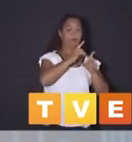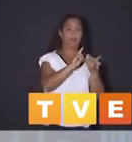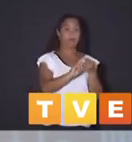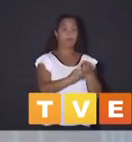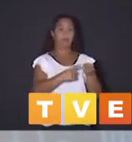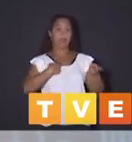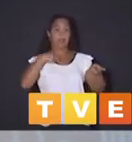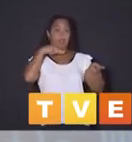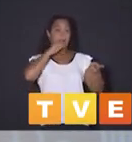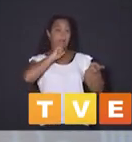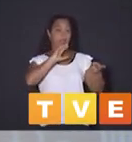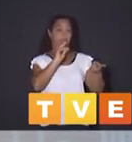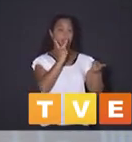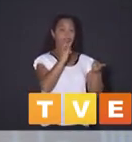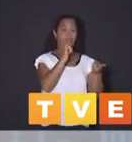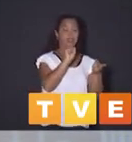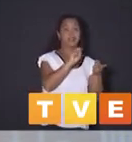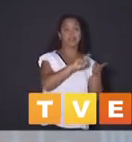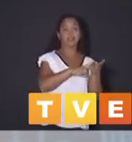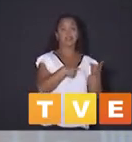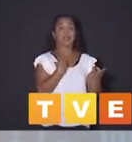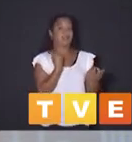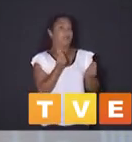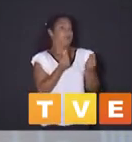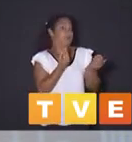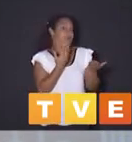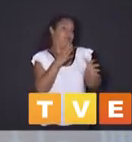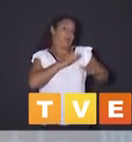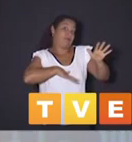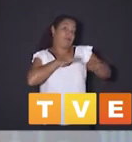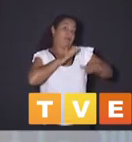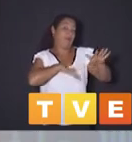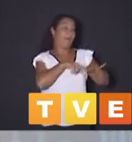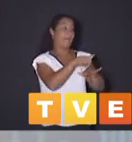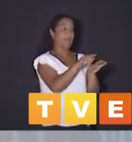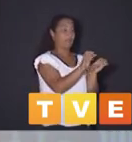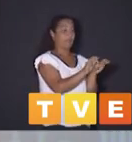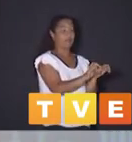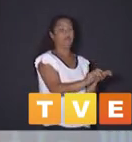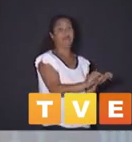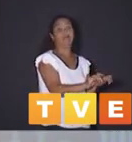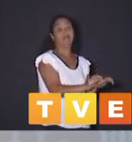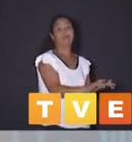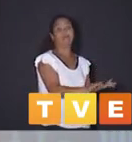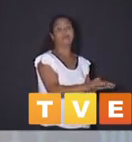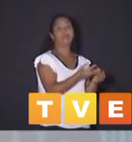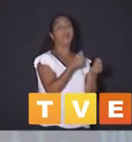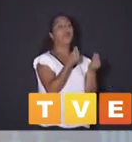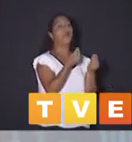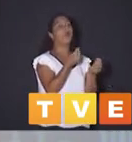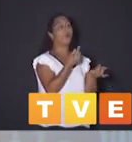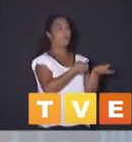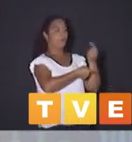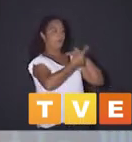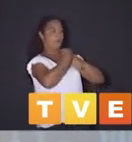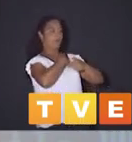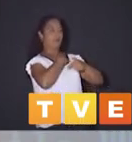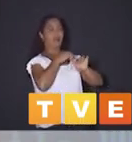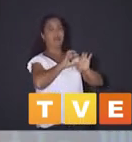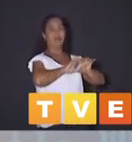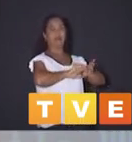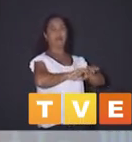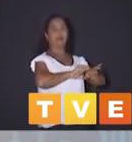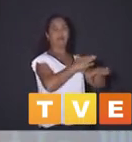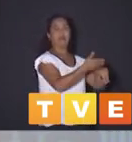depende de como ela foi treinada e como é que a gente audita isso como é que a gente sabe como é que essa máquina foi treinado o problema agora aqui as